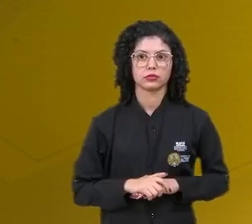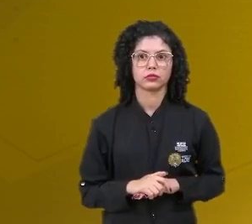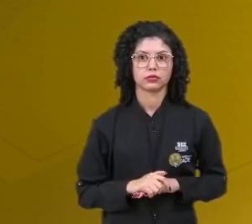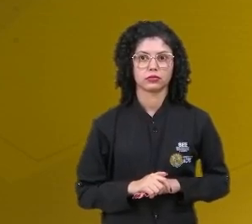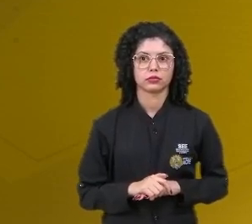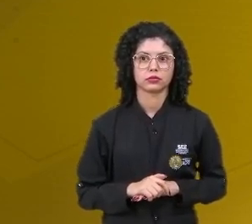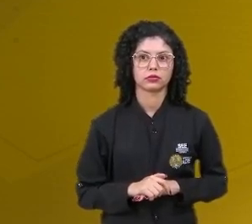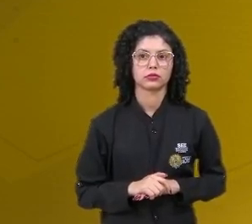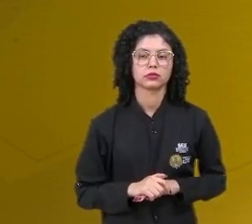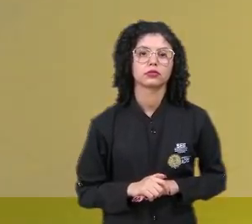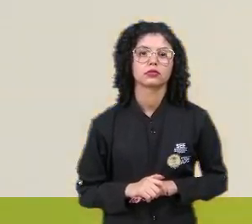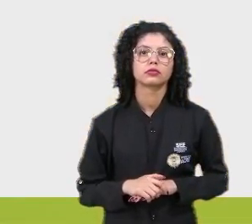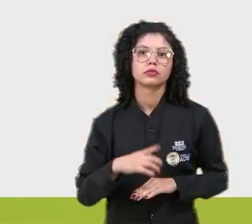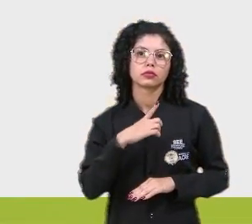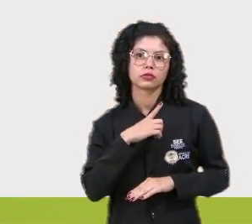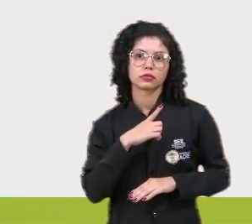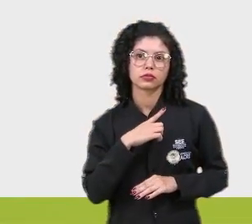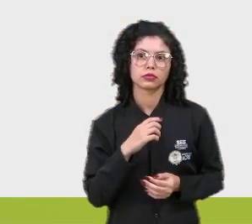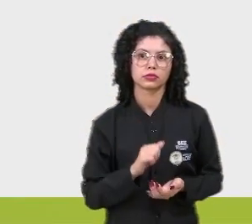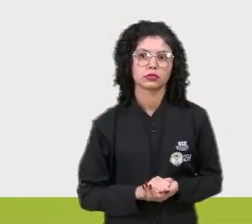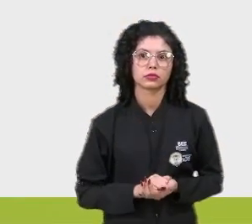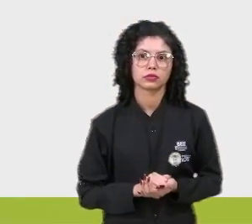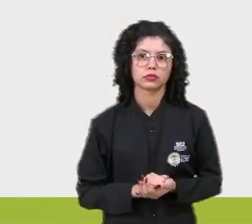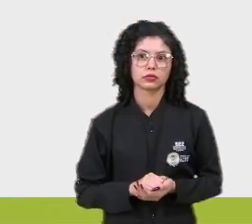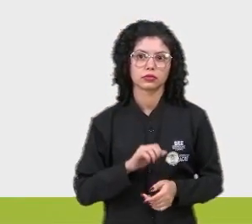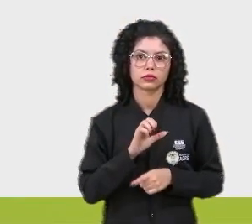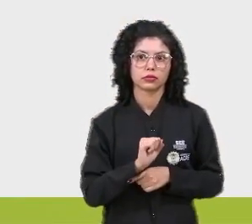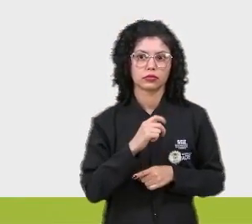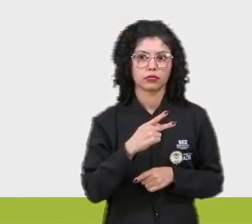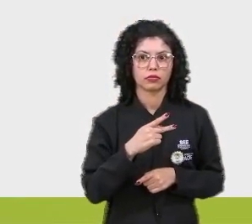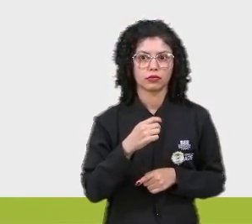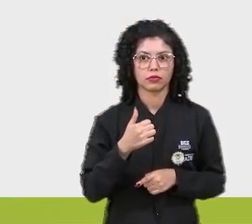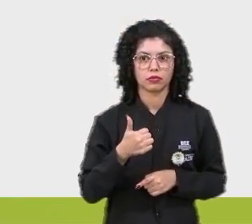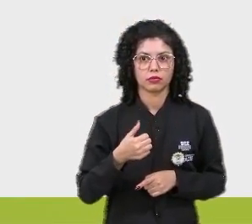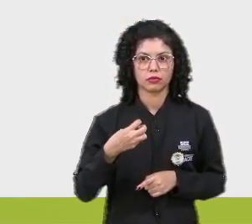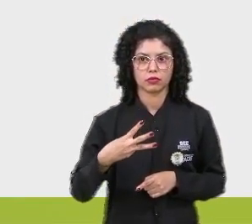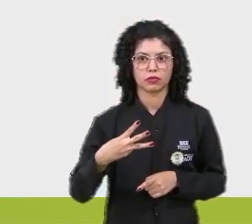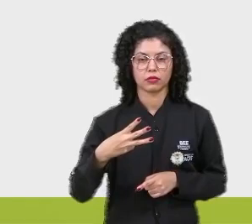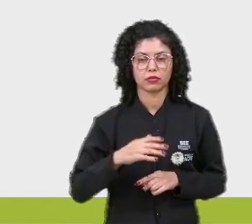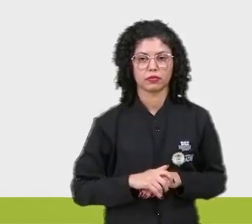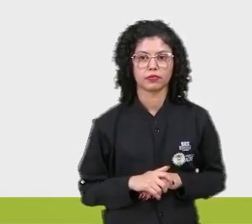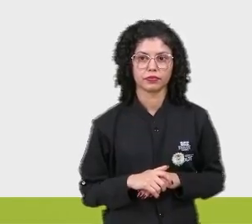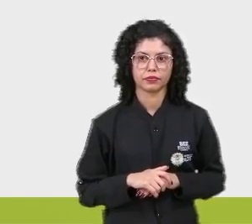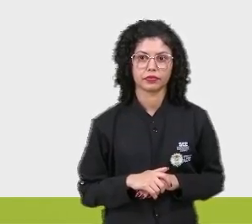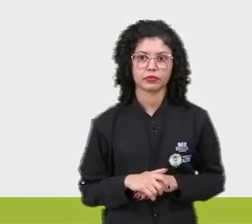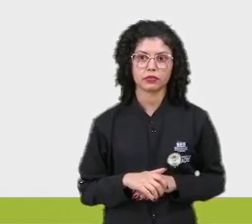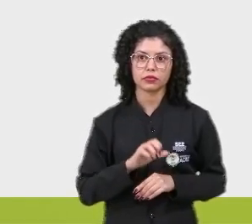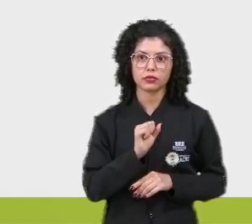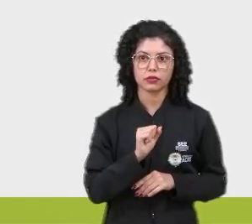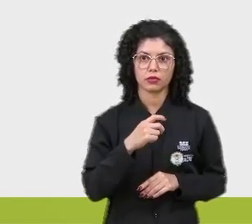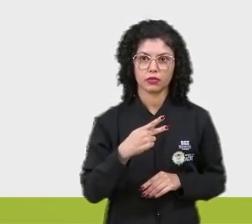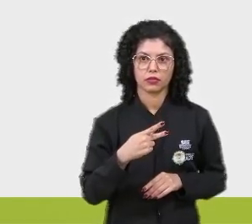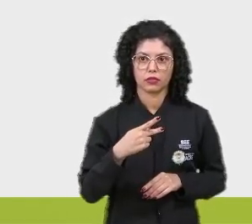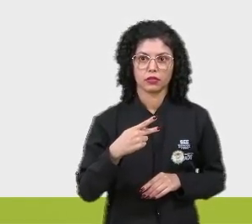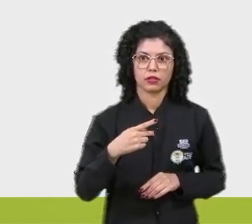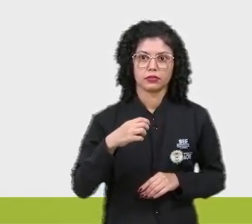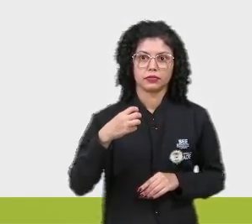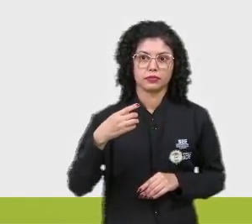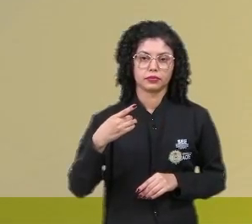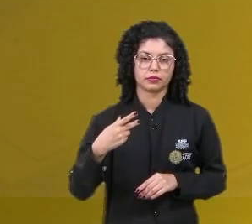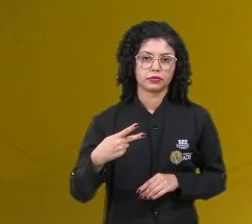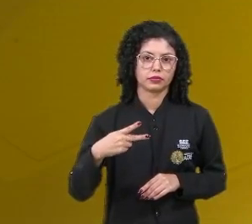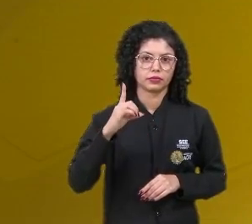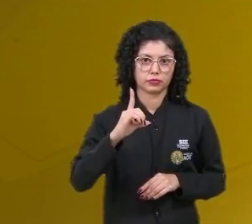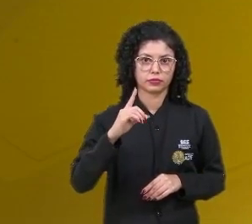E, ela vai dizer que existe aí a hibridização sp3d e na E sp3d2.